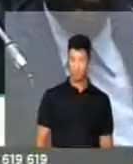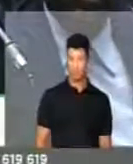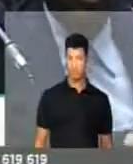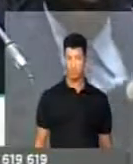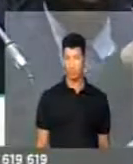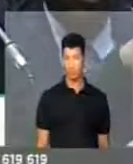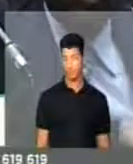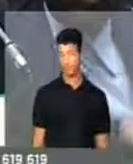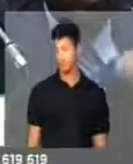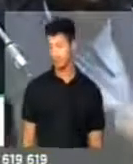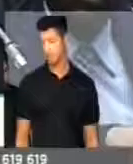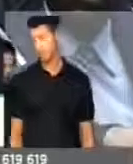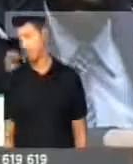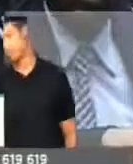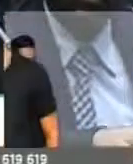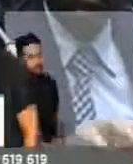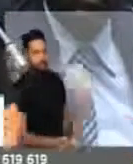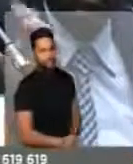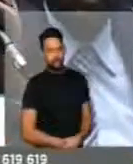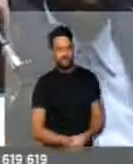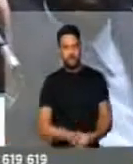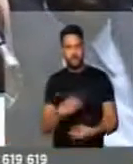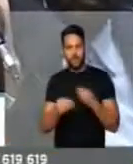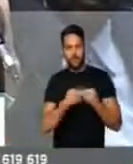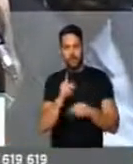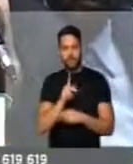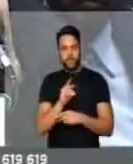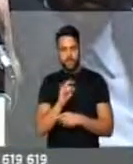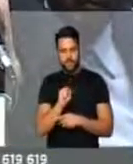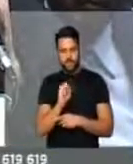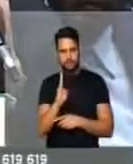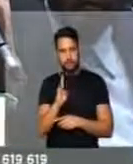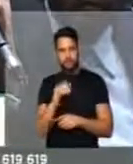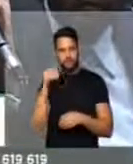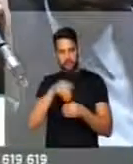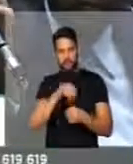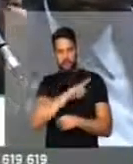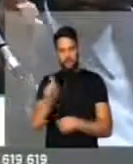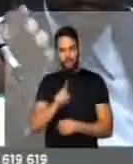e depois vem fazer gracinha nesse plenário. PSB, o nosso partido vota não. Como eu vou...